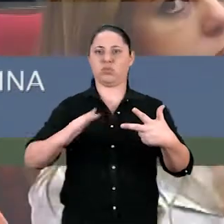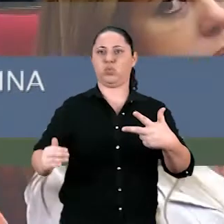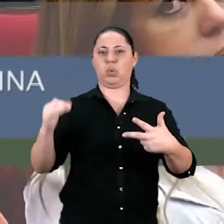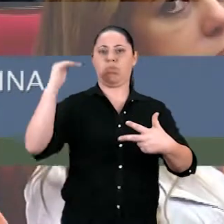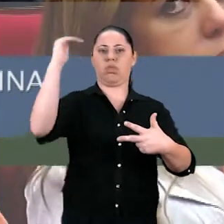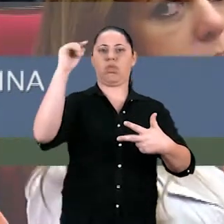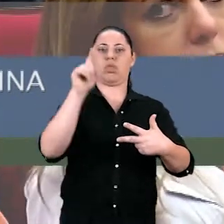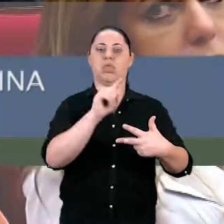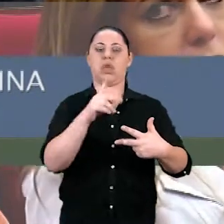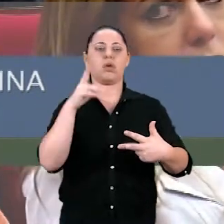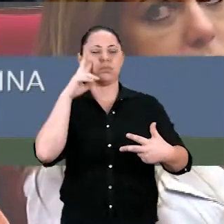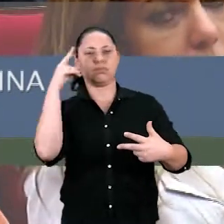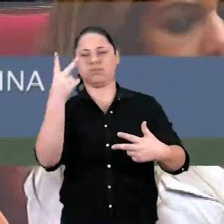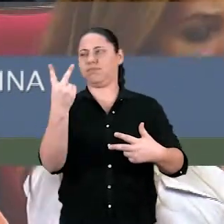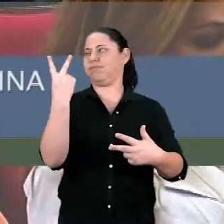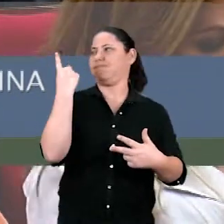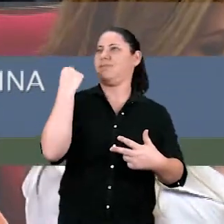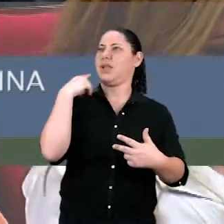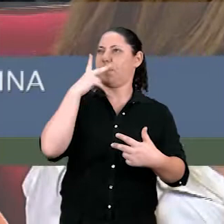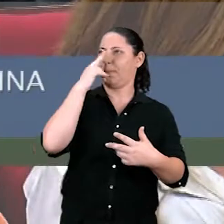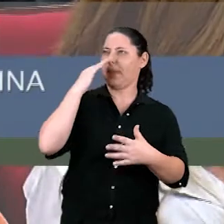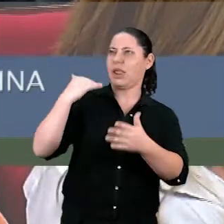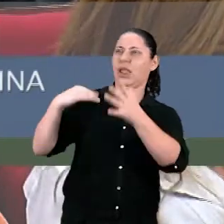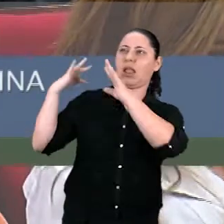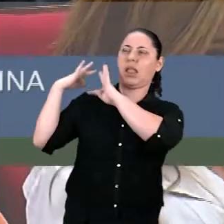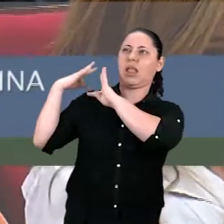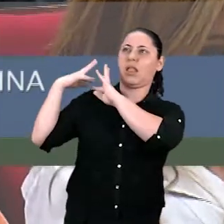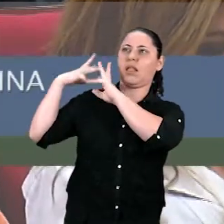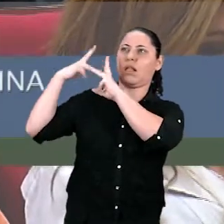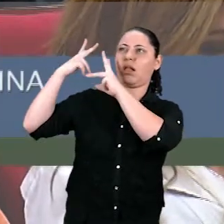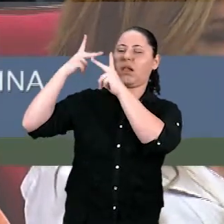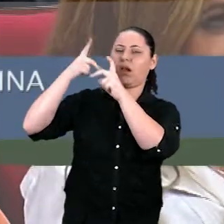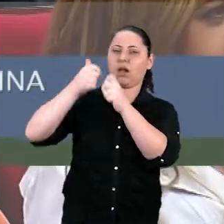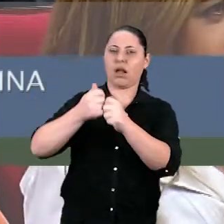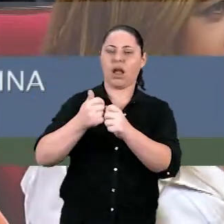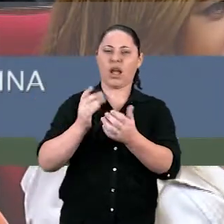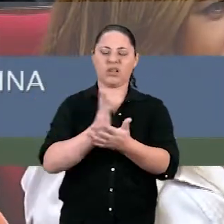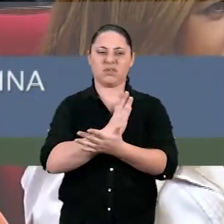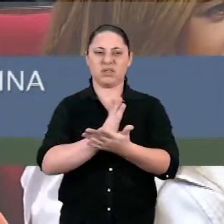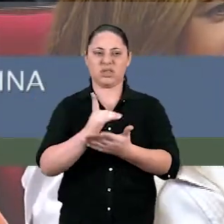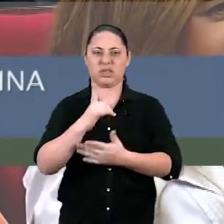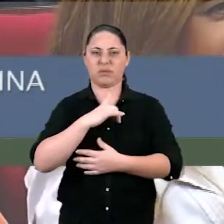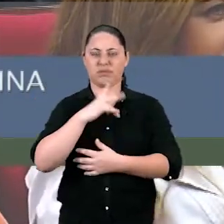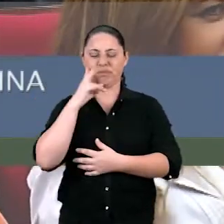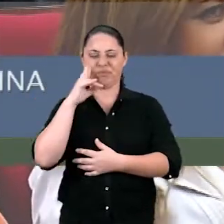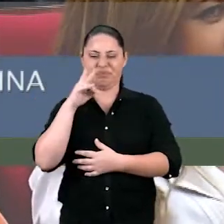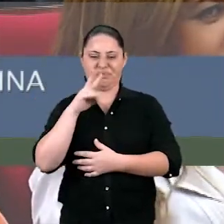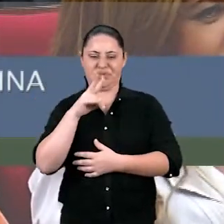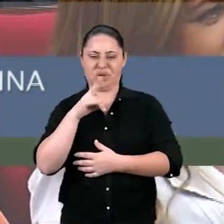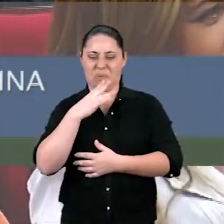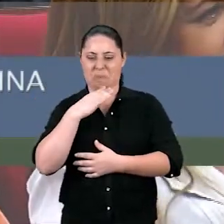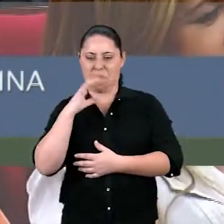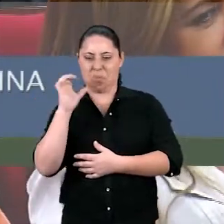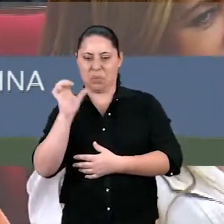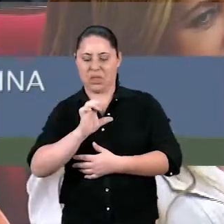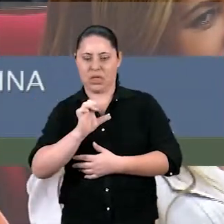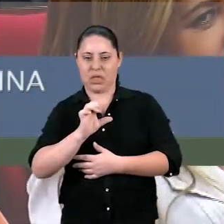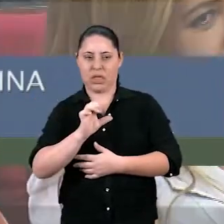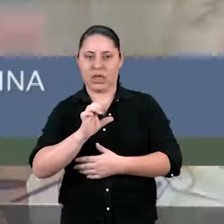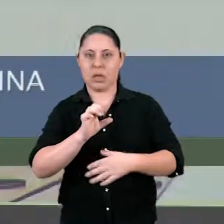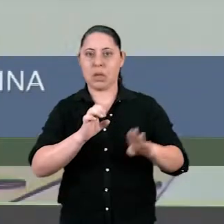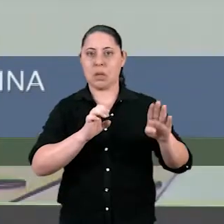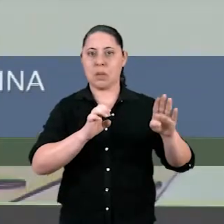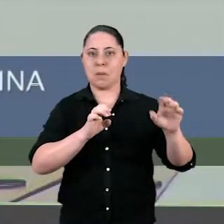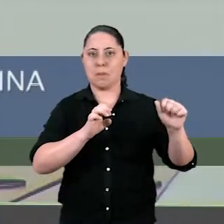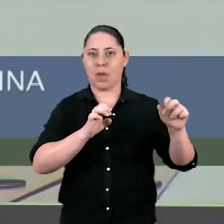trás, eu, às vezes, tenho uma visão um pouco pessimista das coisas e o ministro Barroso tem sempre uma visão otimista. E, quando